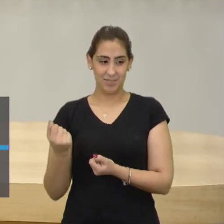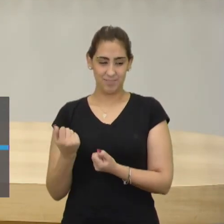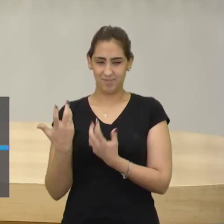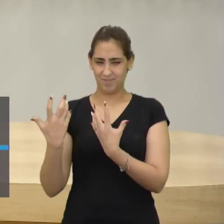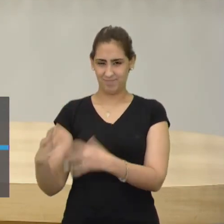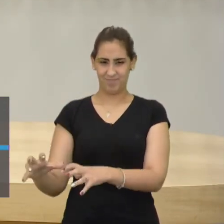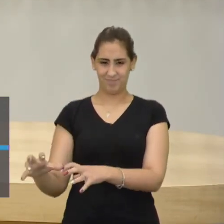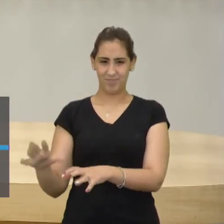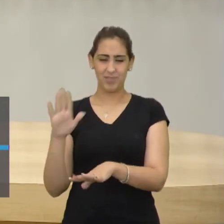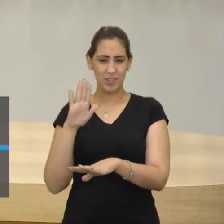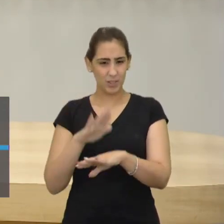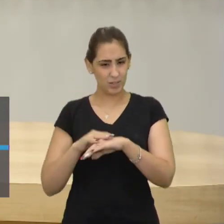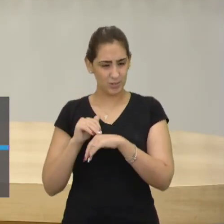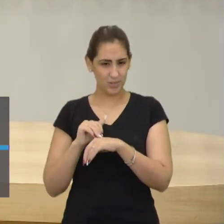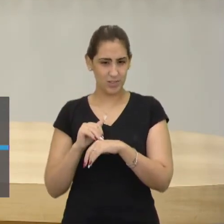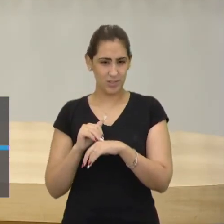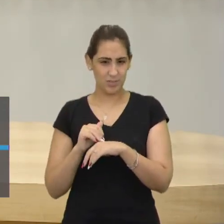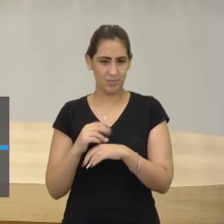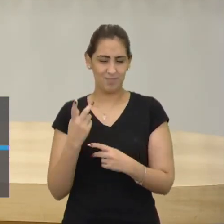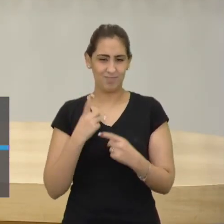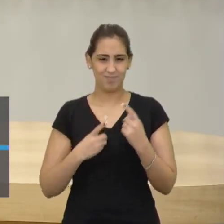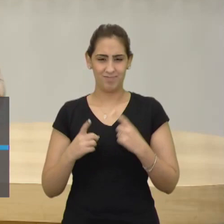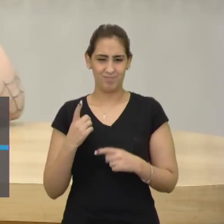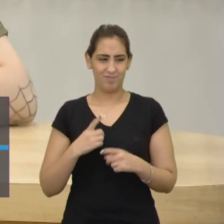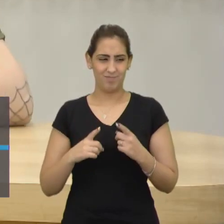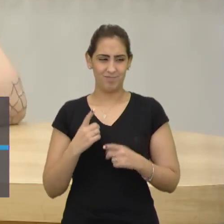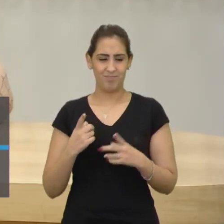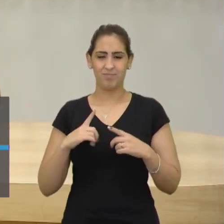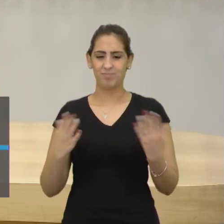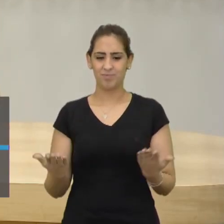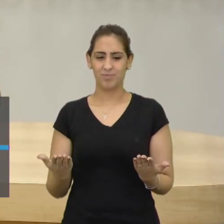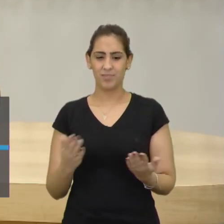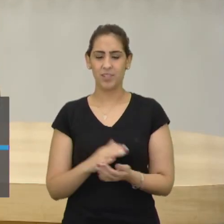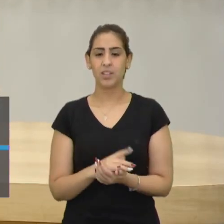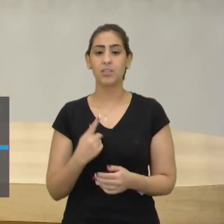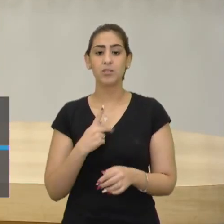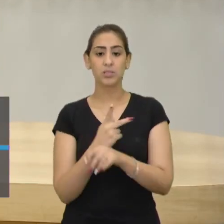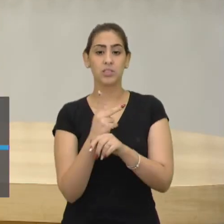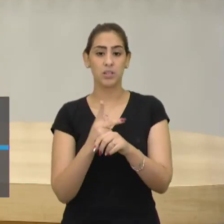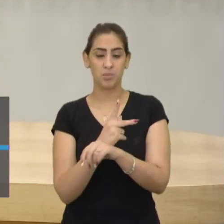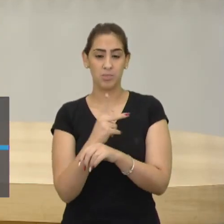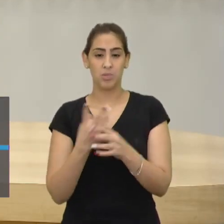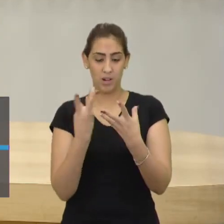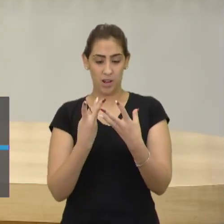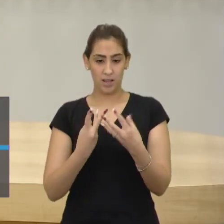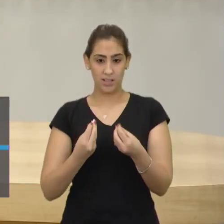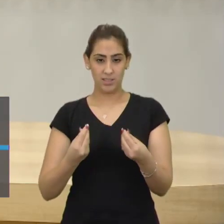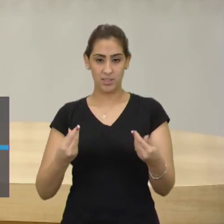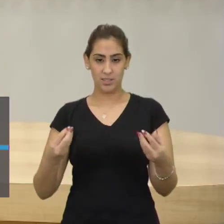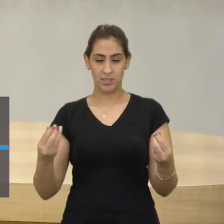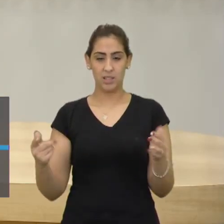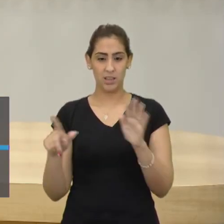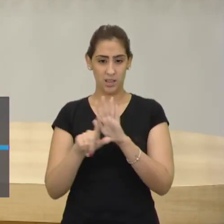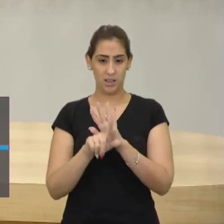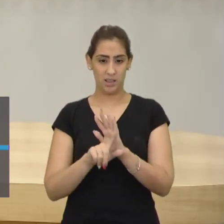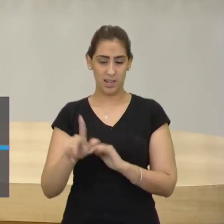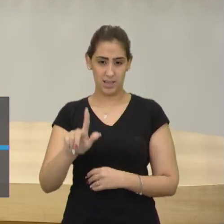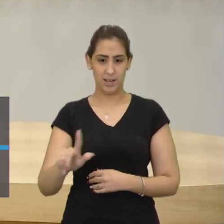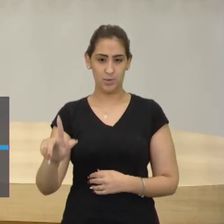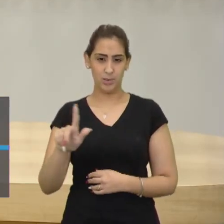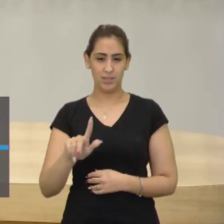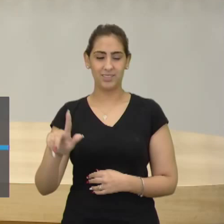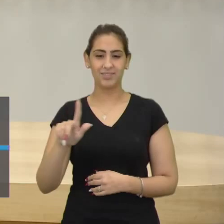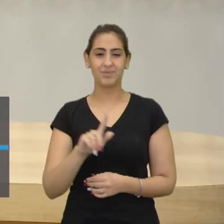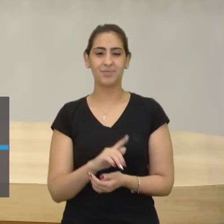Então, diz o Kuller, a sugestão dele é essa. Em vez de procurar a essência da literatura, a